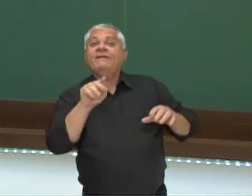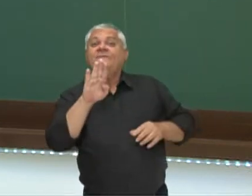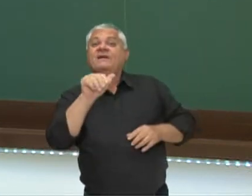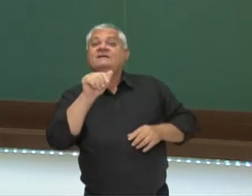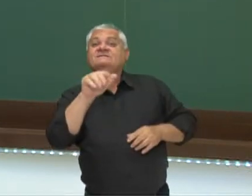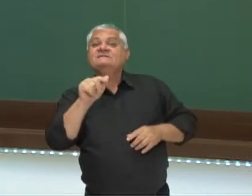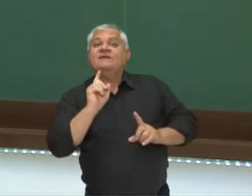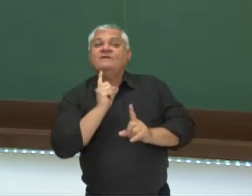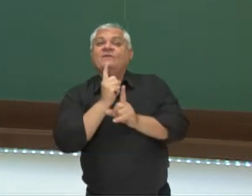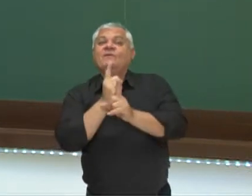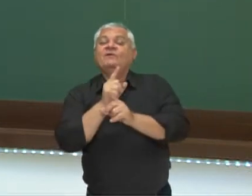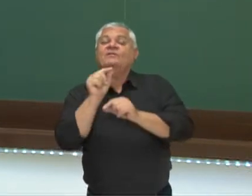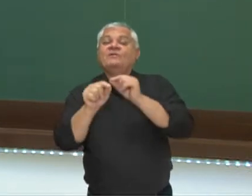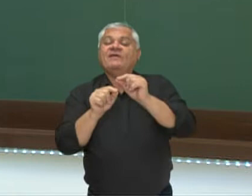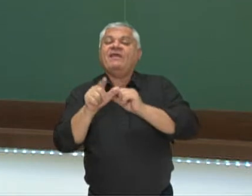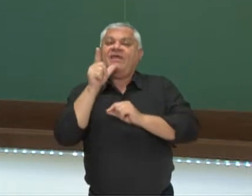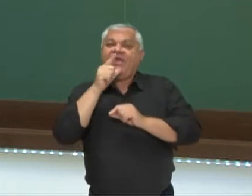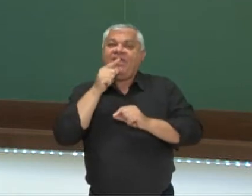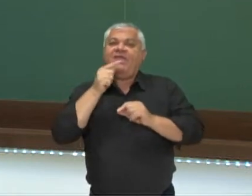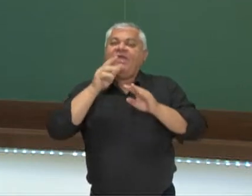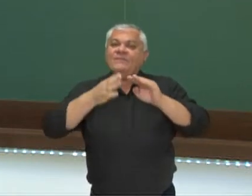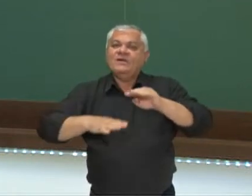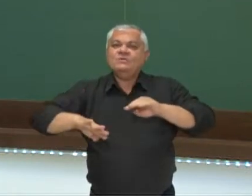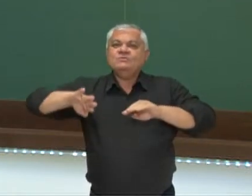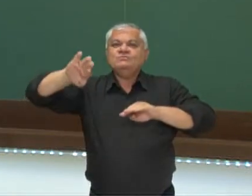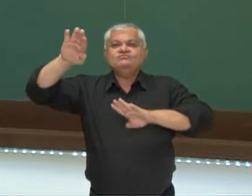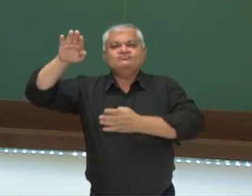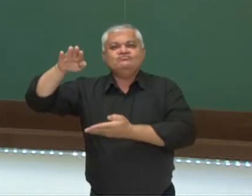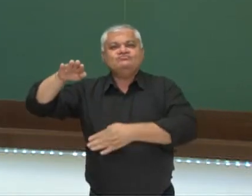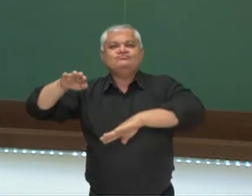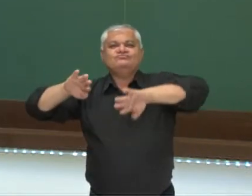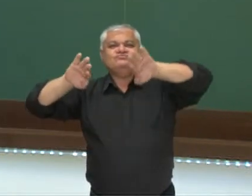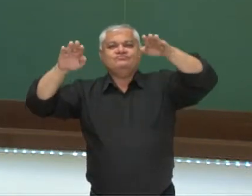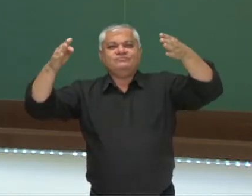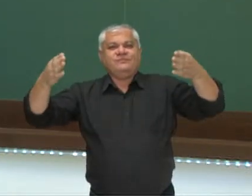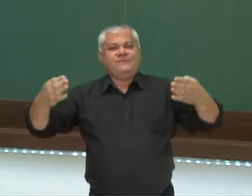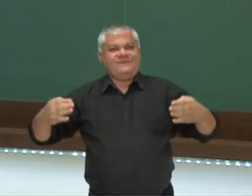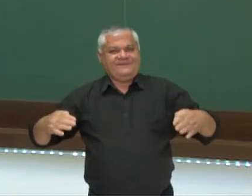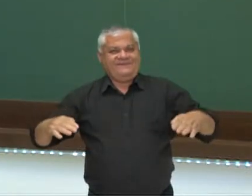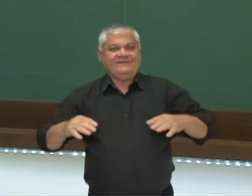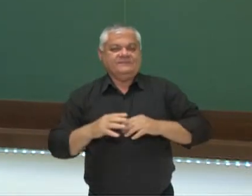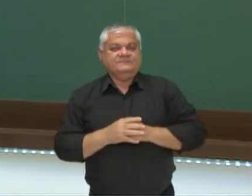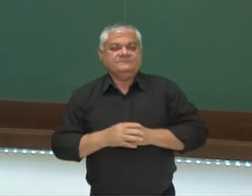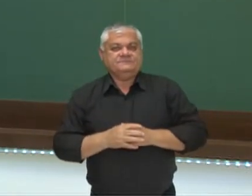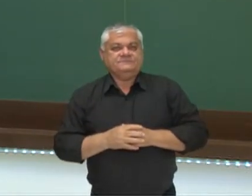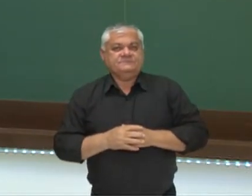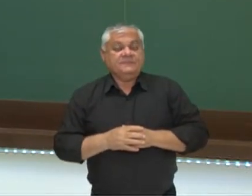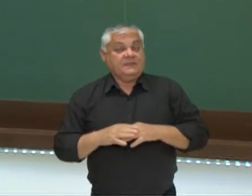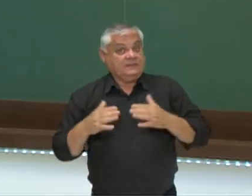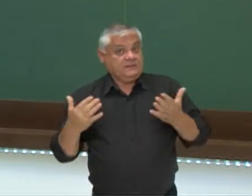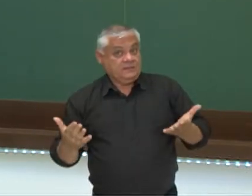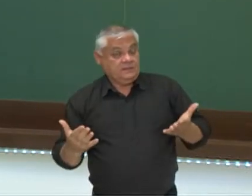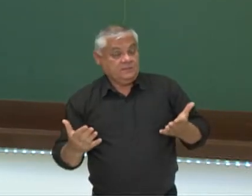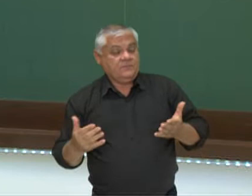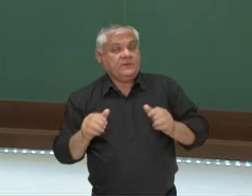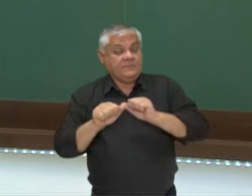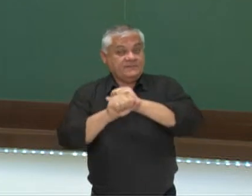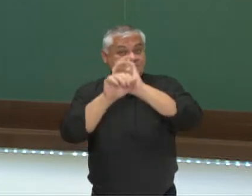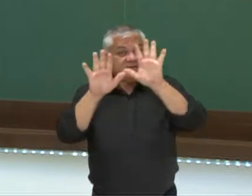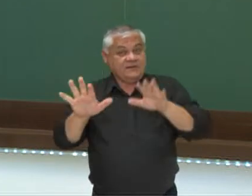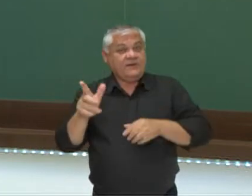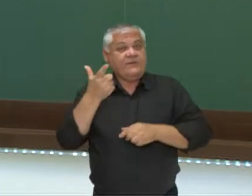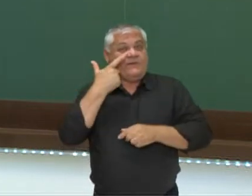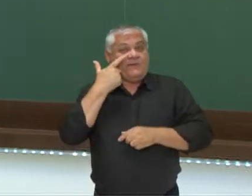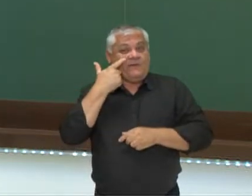se encontrando o quê? Uma área de relevo mais elevado, ou seja, um divisor de águas. Para que isso fique mais claro, acompanhe